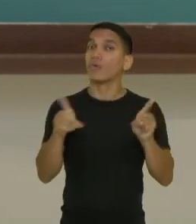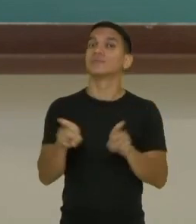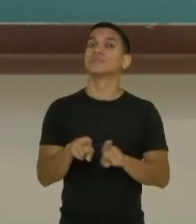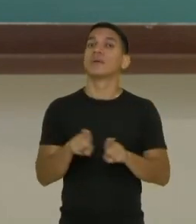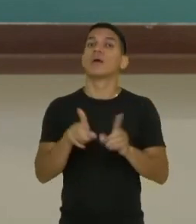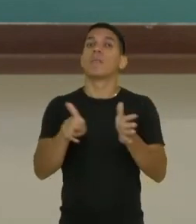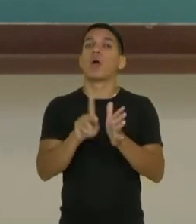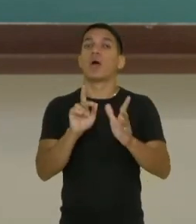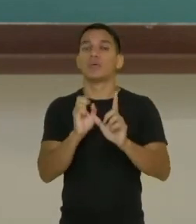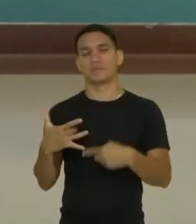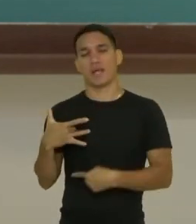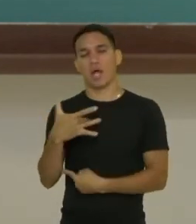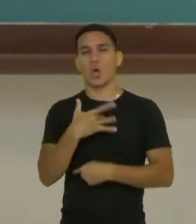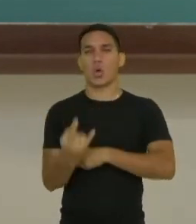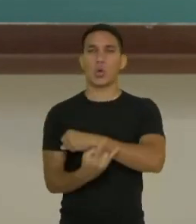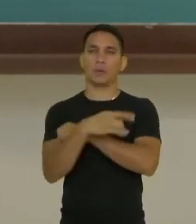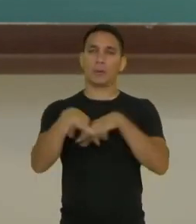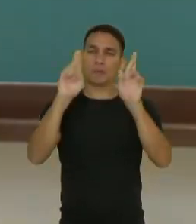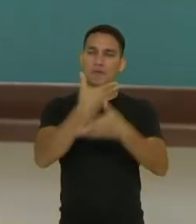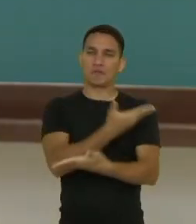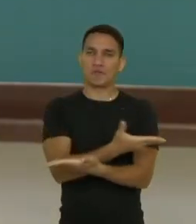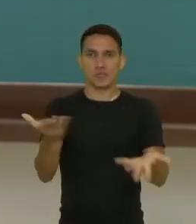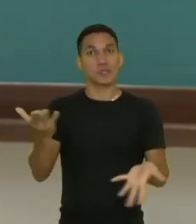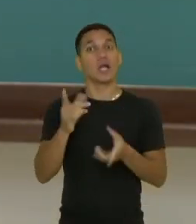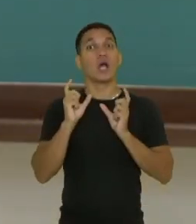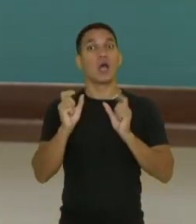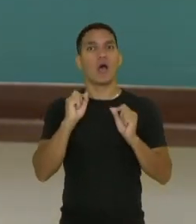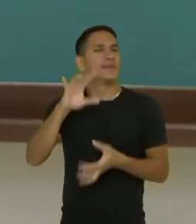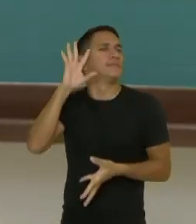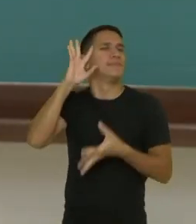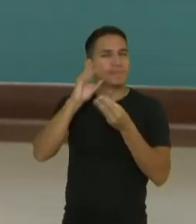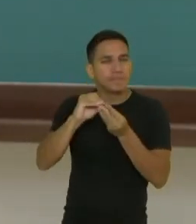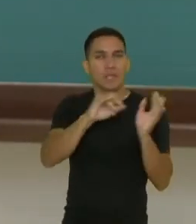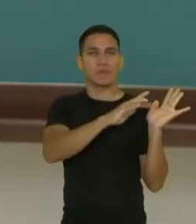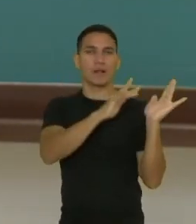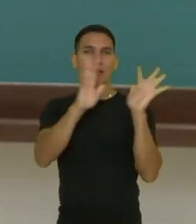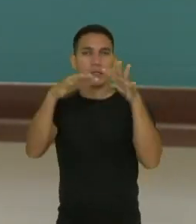saúde urbana. Espero então que vocês tenham assimilado o que